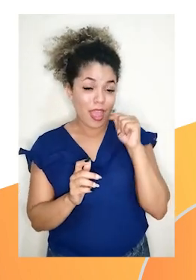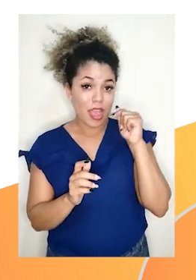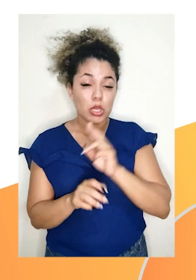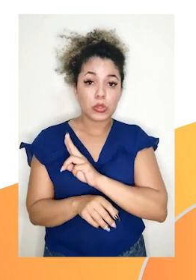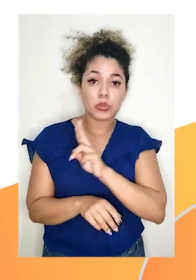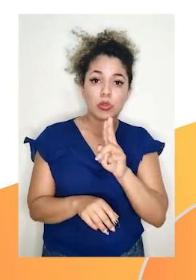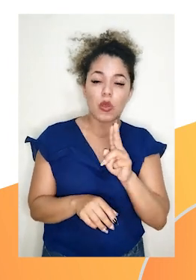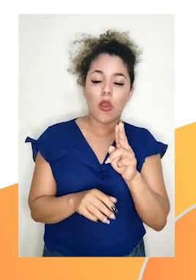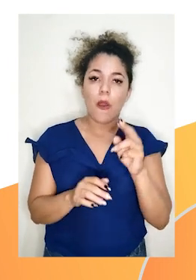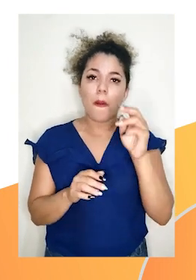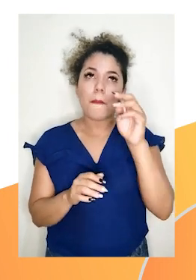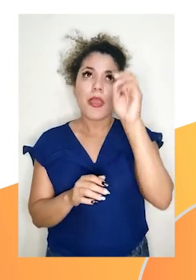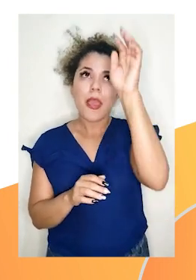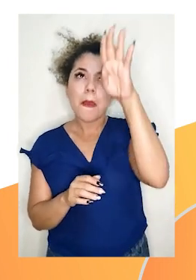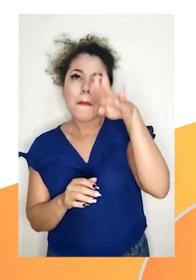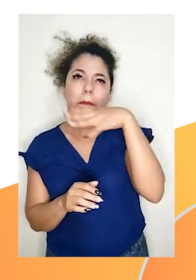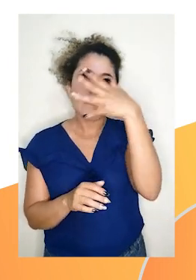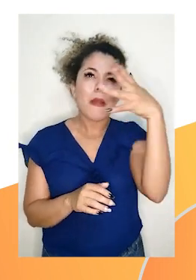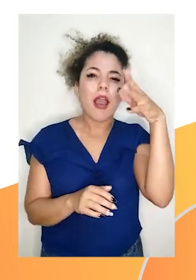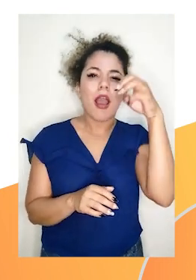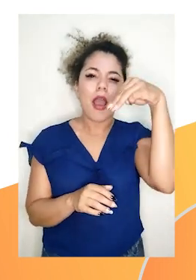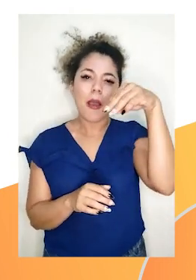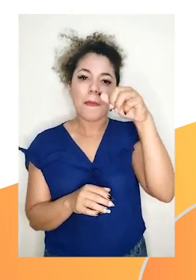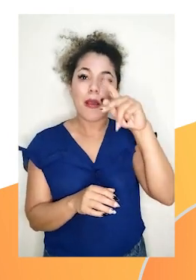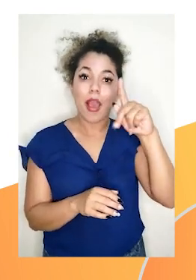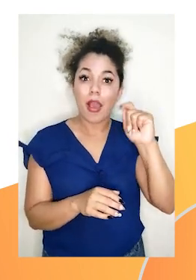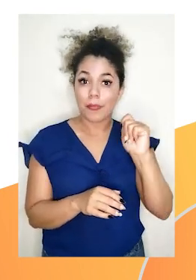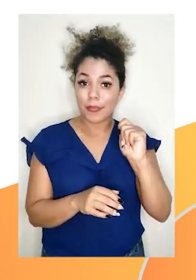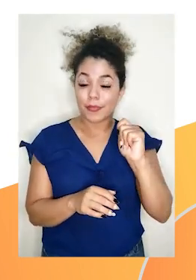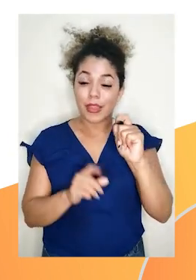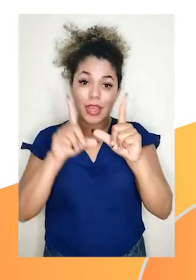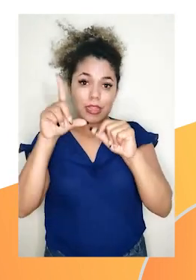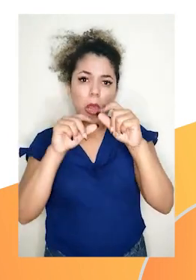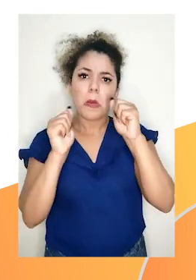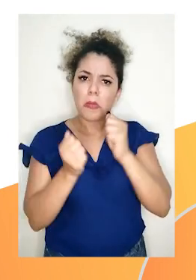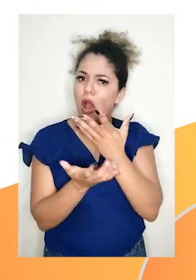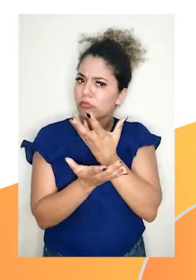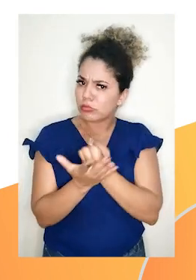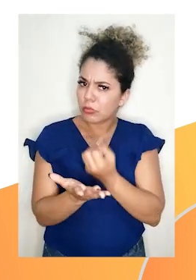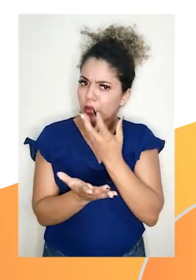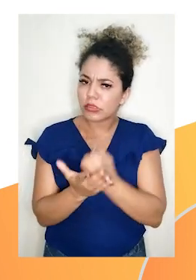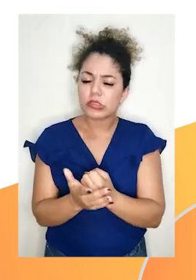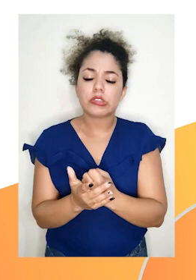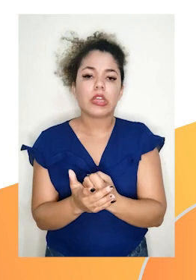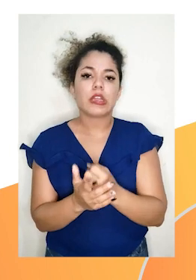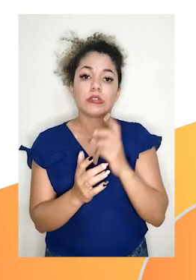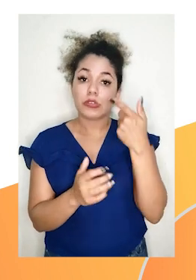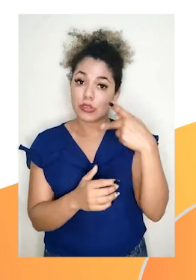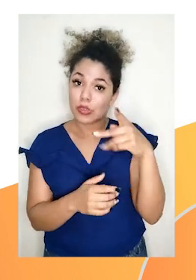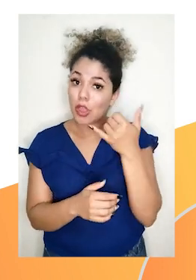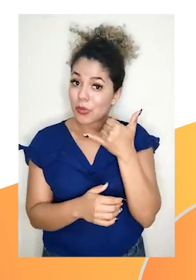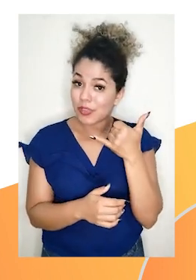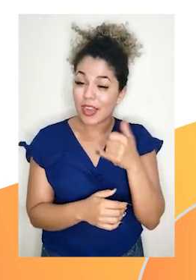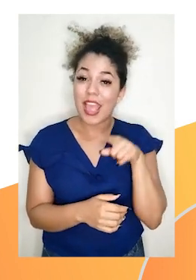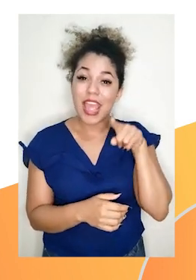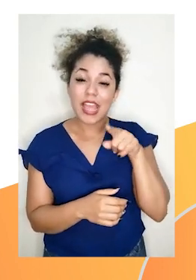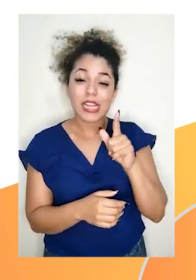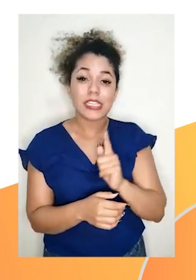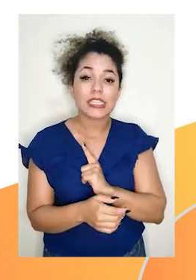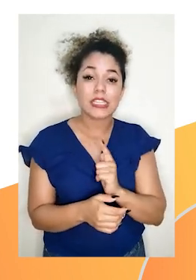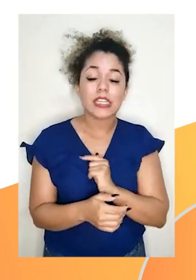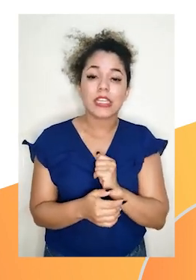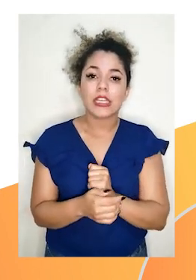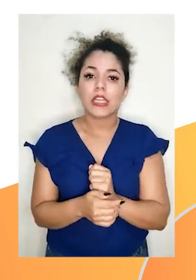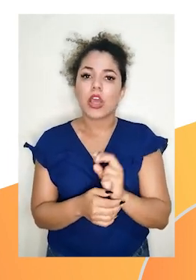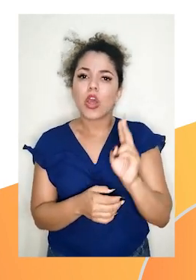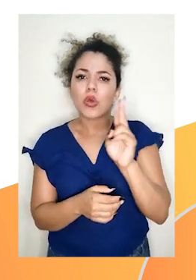chamado Mapa das Estrelas. Pode ser baixado no App Store ou no Google Play. Esse aplicativo tem a